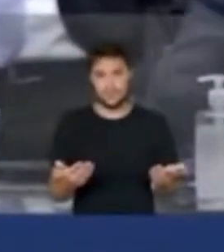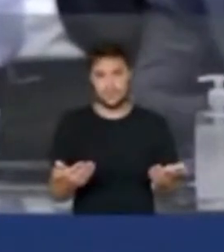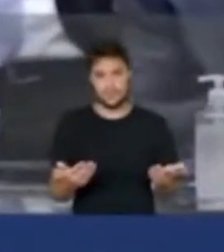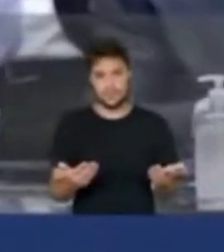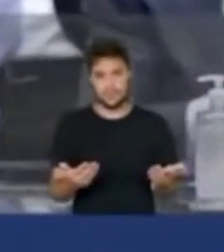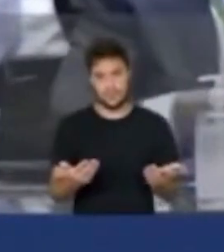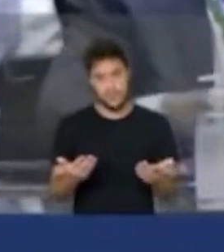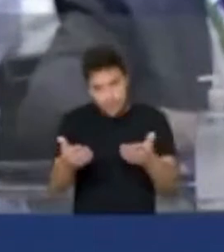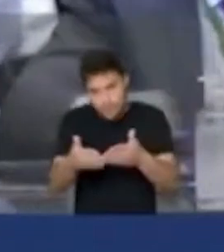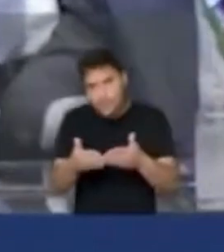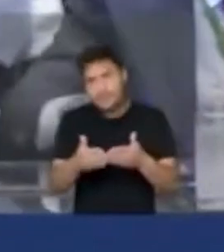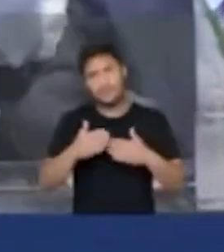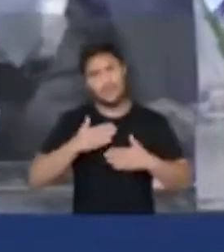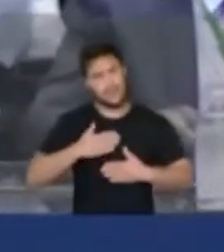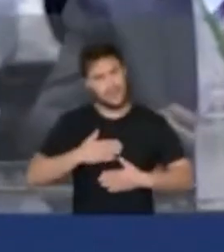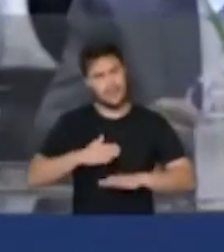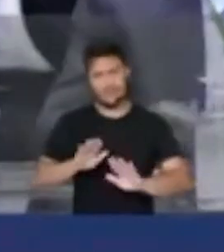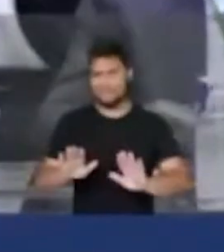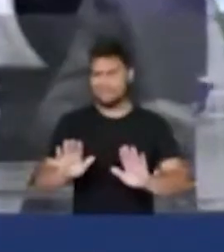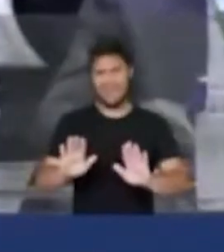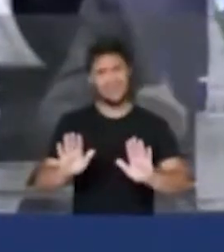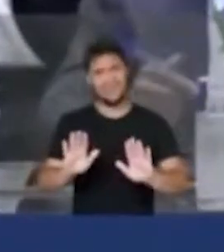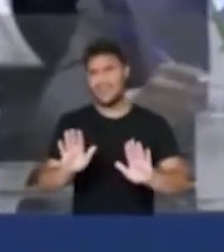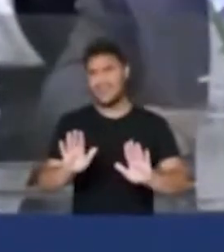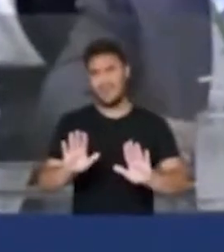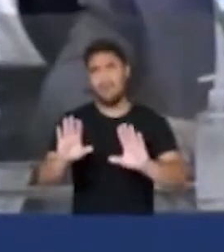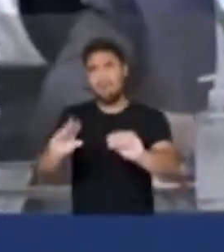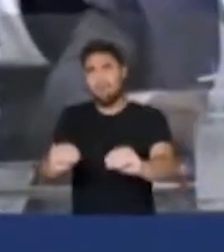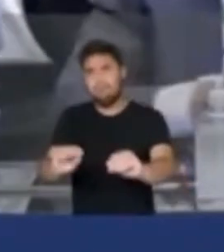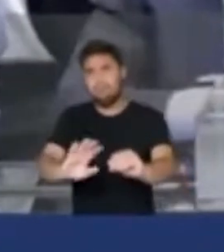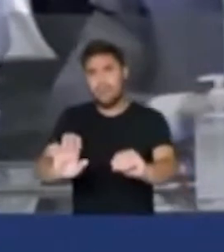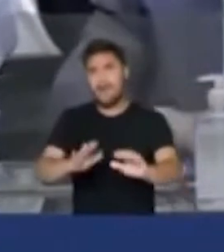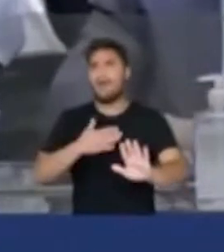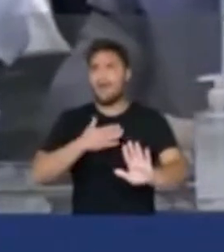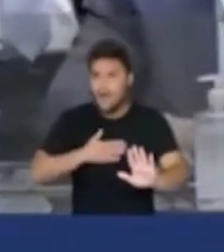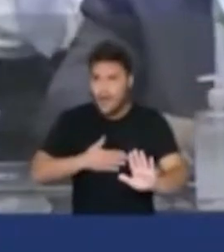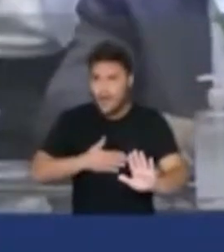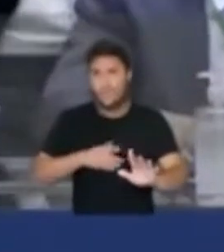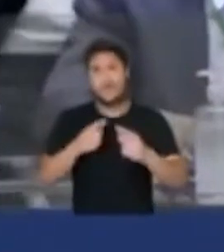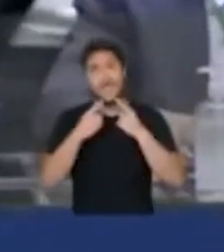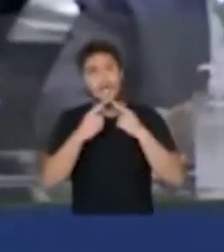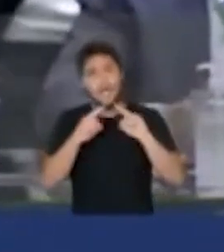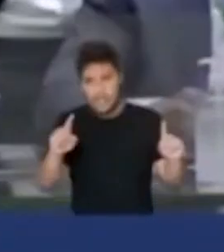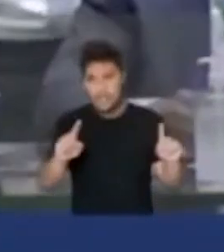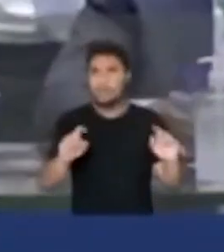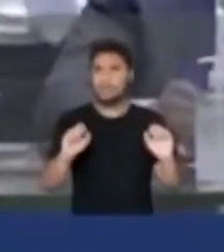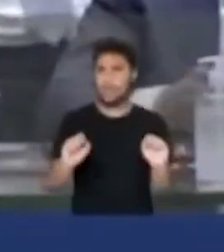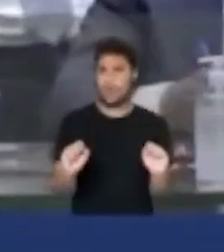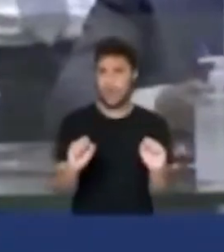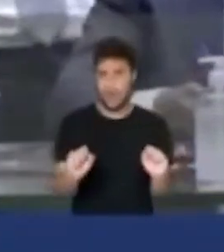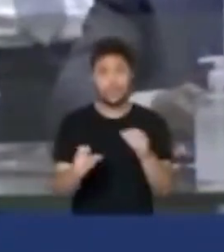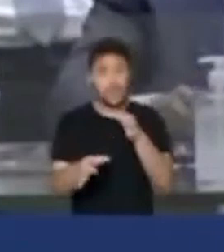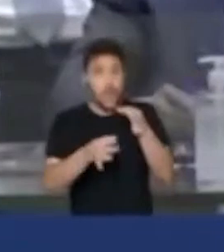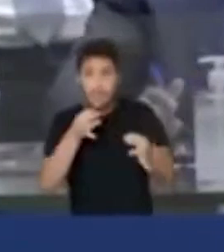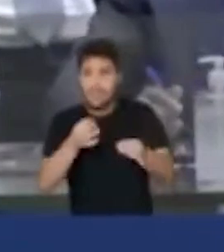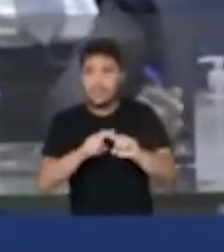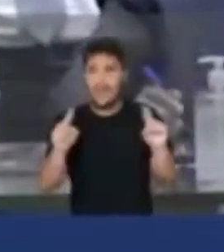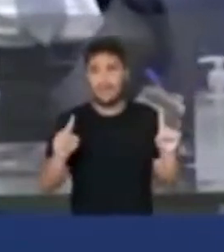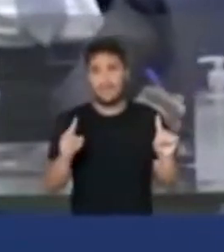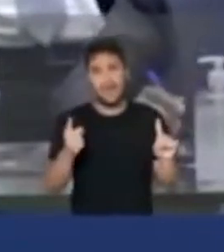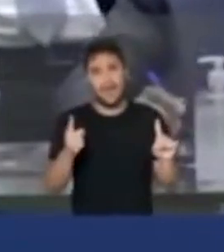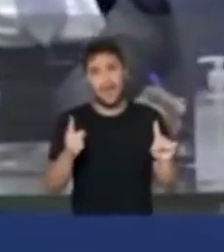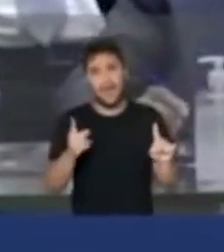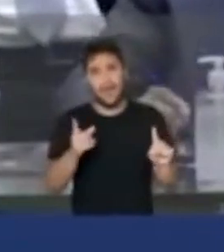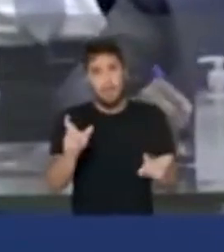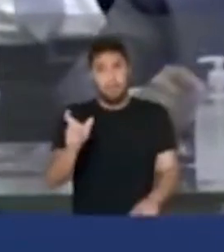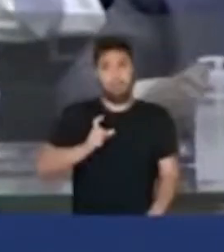eu lhe peço só que o senhor se contenha. Não vou lhe calar. Estou lhe pedindo que o senhor se contenha, faça suas críticas. Faça seus comentários agora, não venha com palavras de baixo